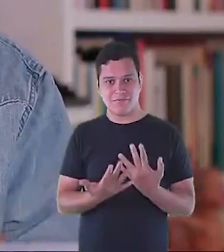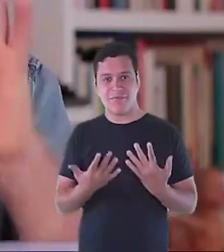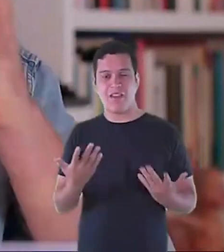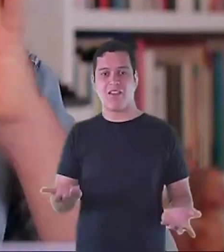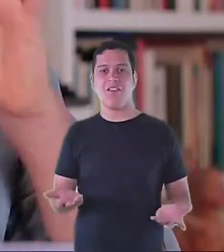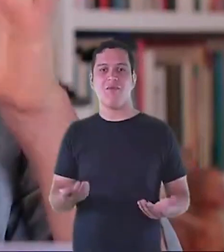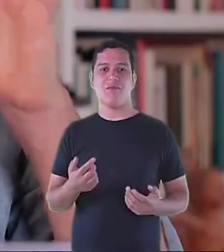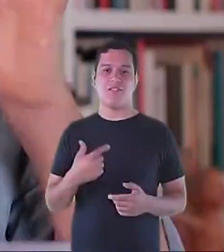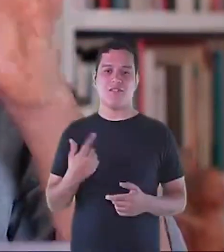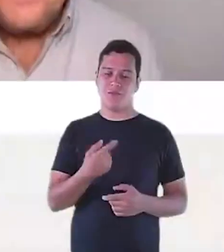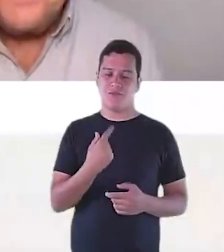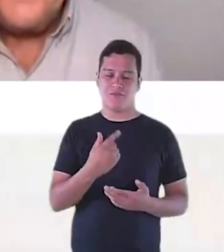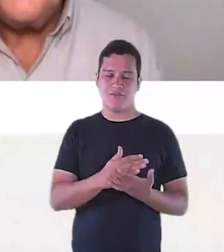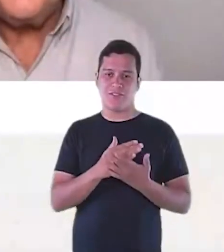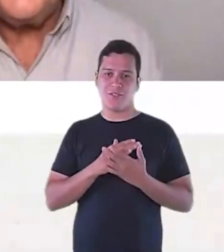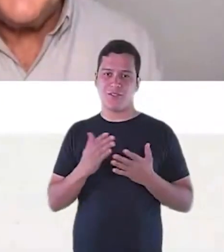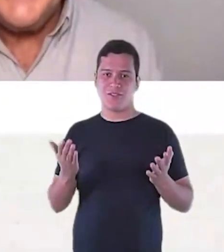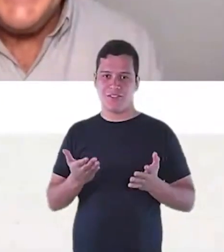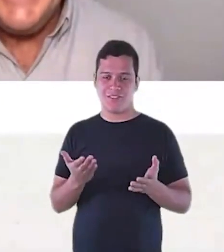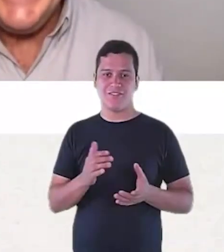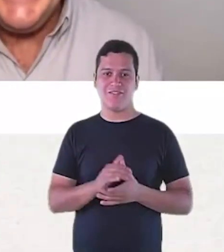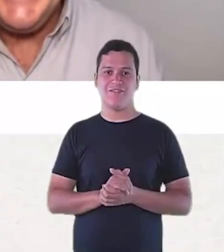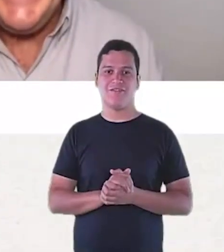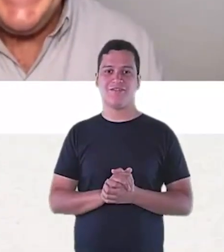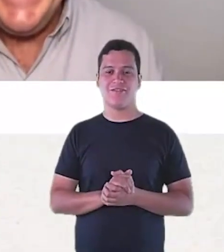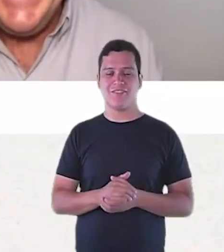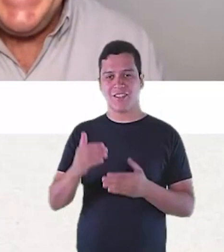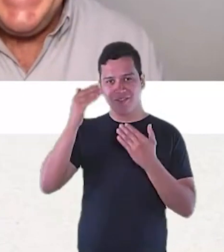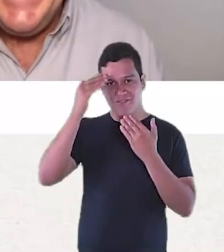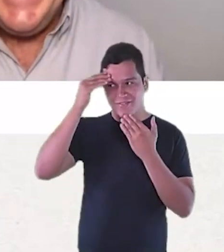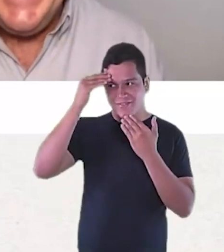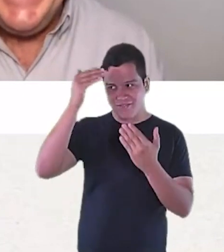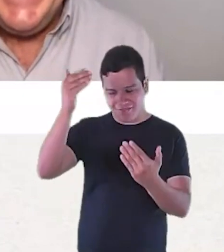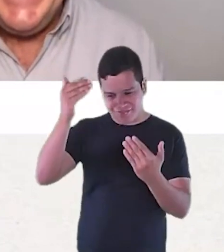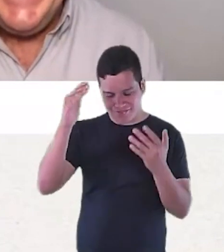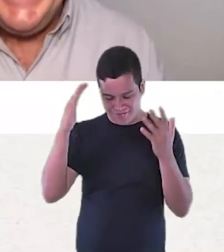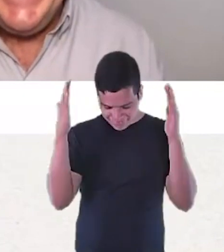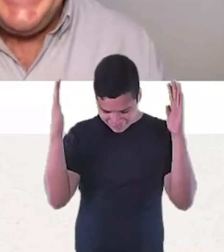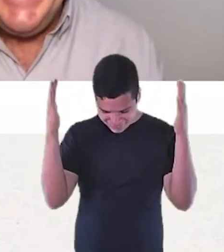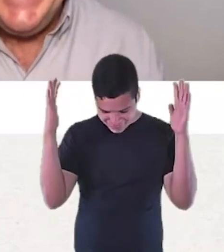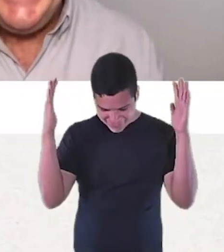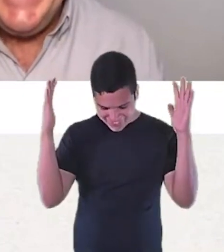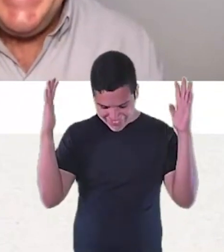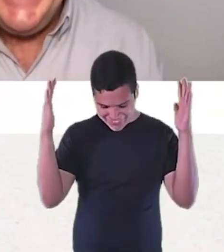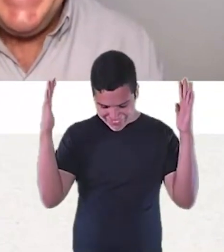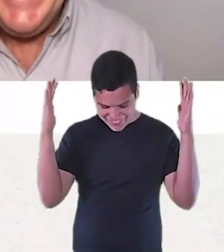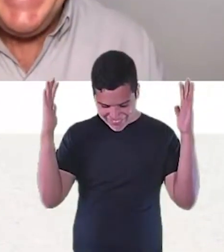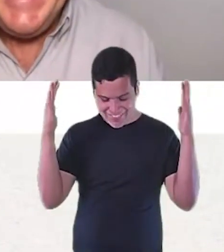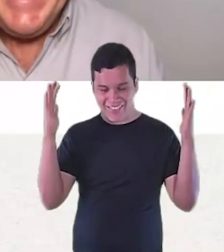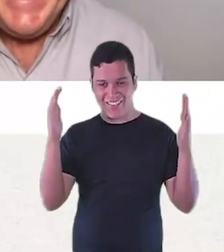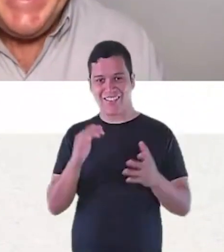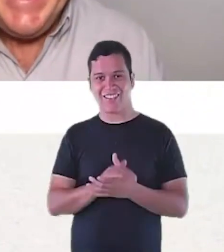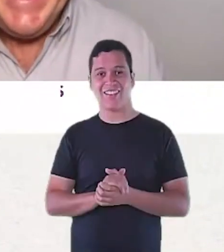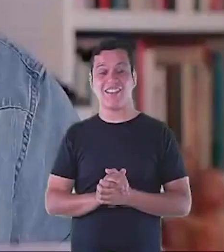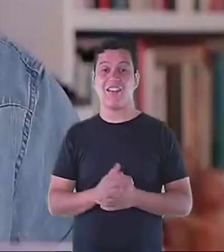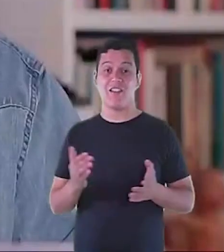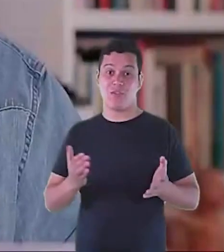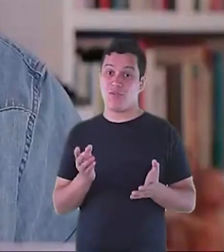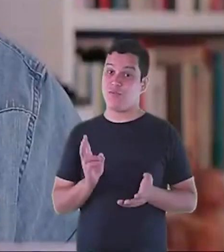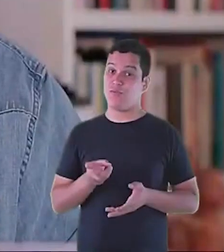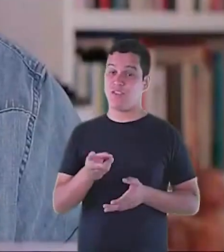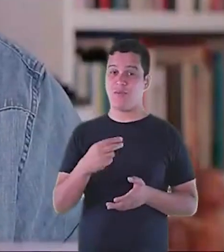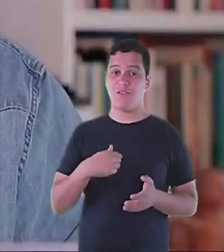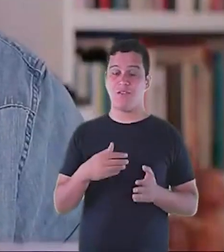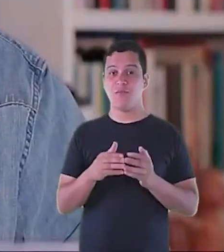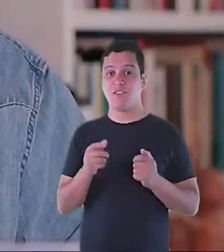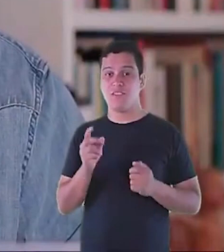de Libras. Muito obrigado, Sérgio, muito obrigado. Agora, como sempre, eu peço,